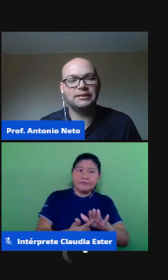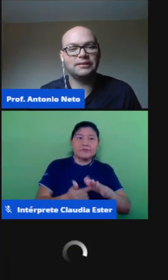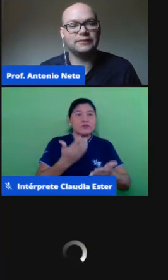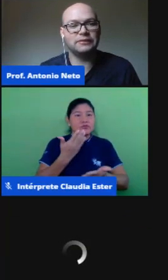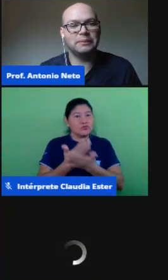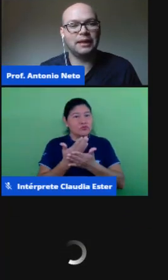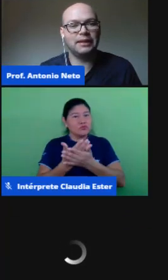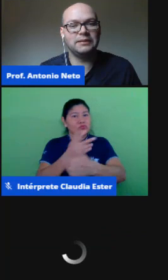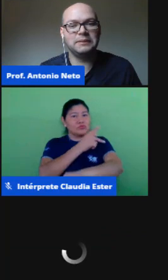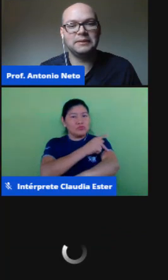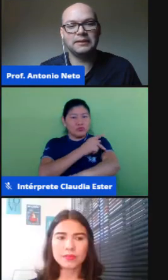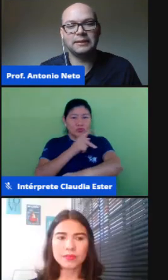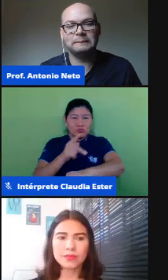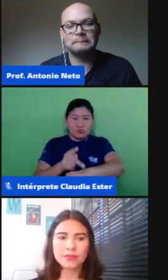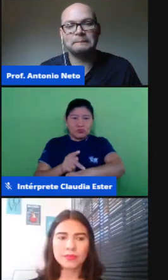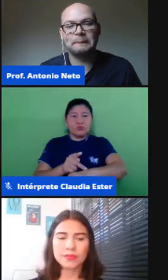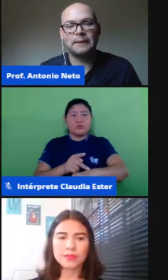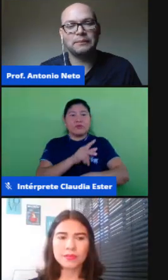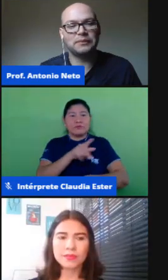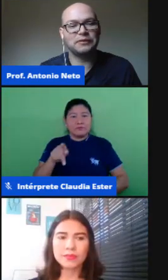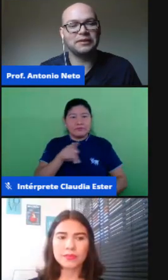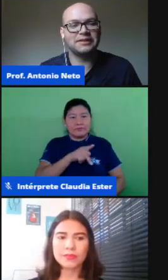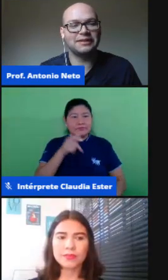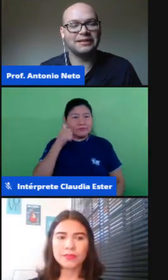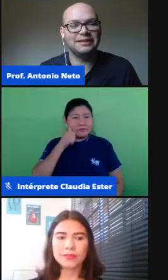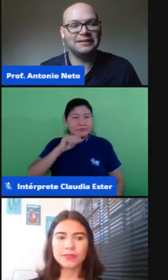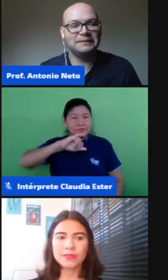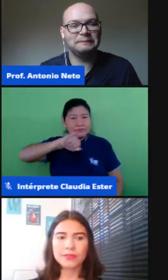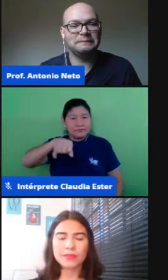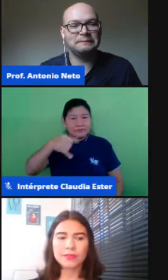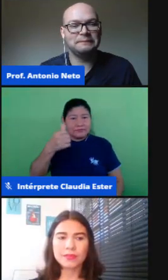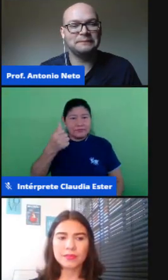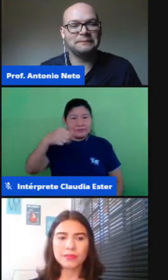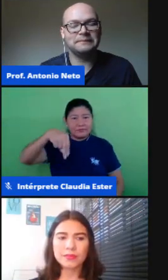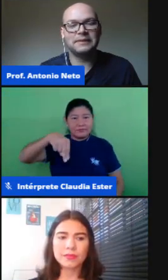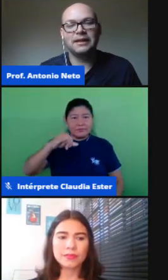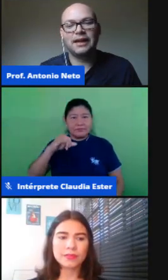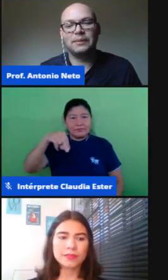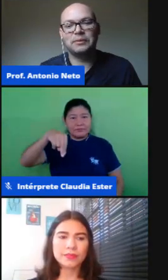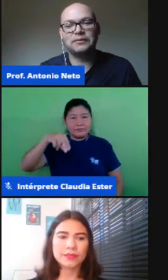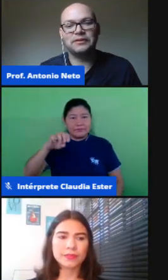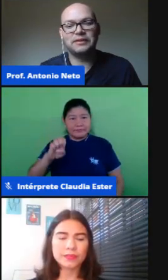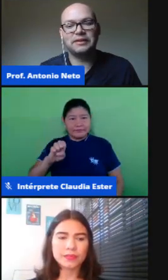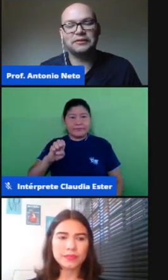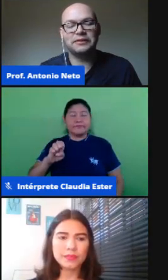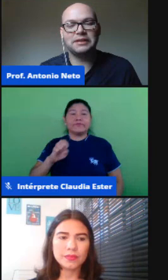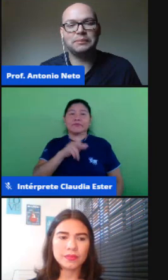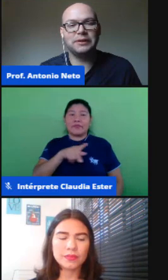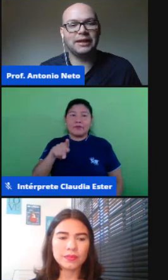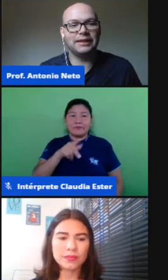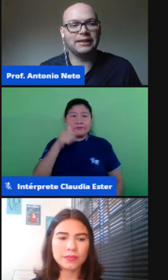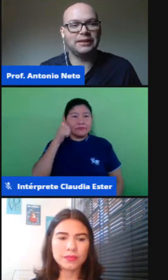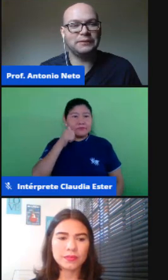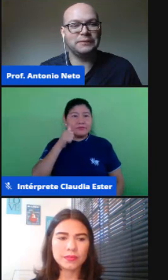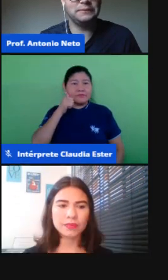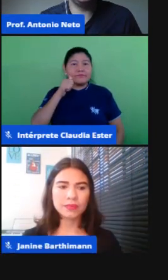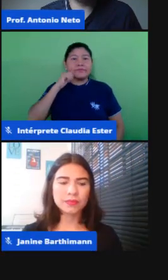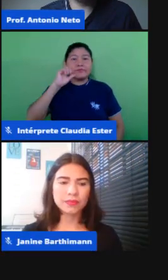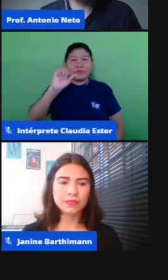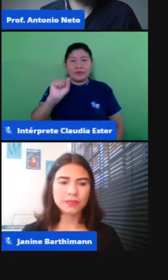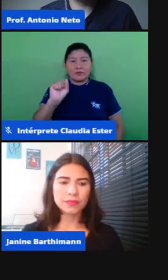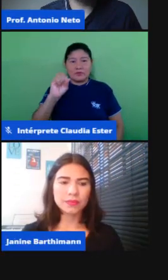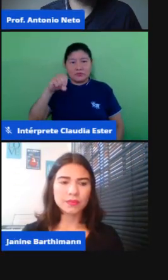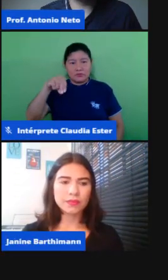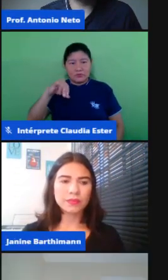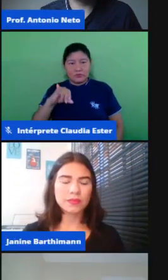Janine Azevedo Bartman, professora Janine, a professora Sônia Boiarenco,